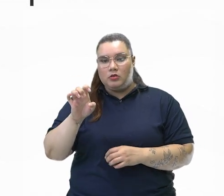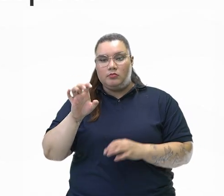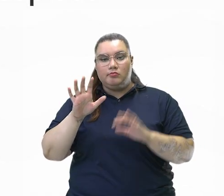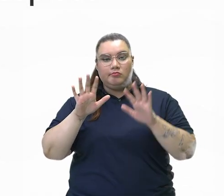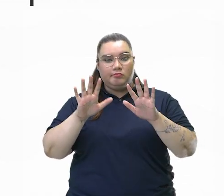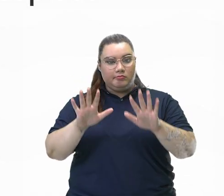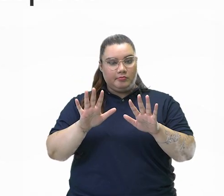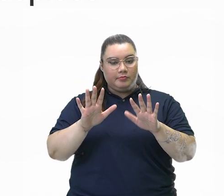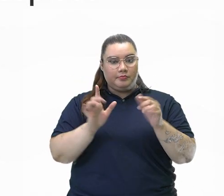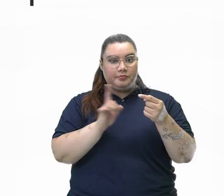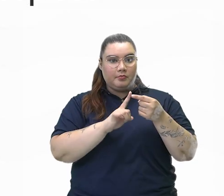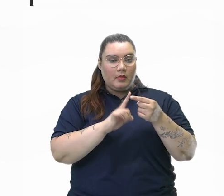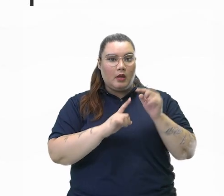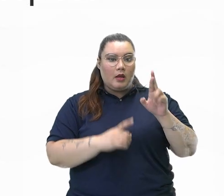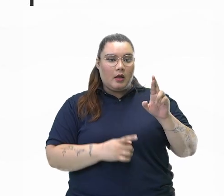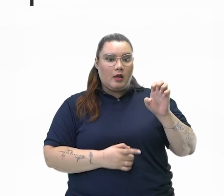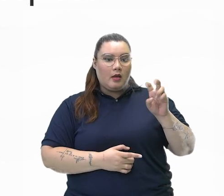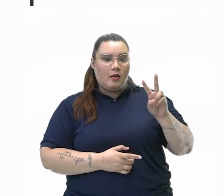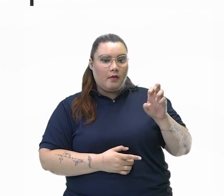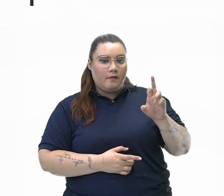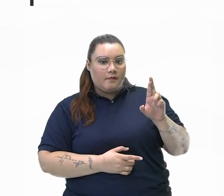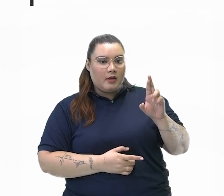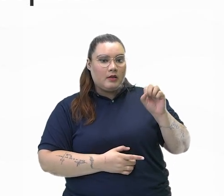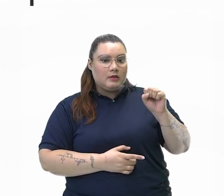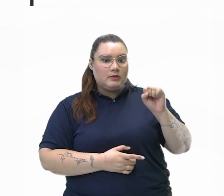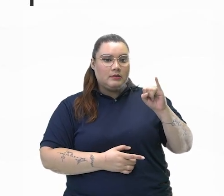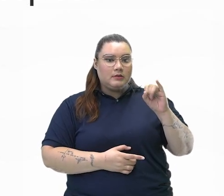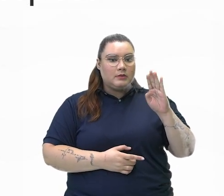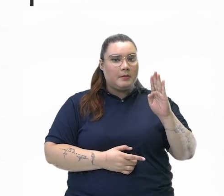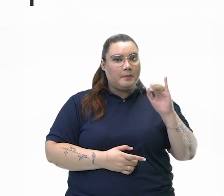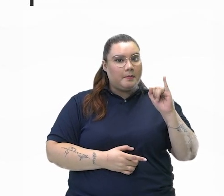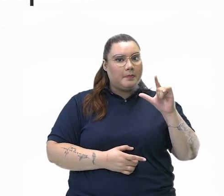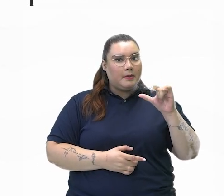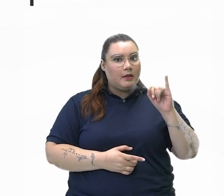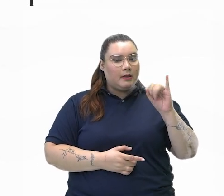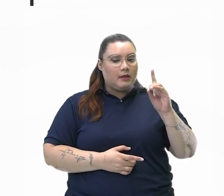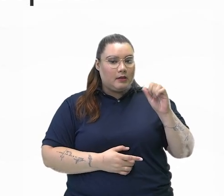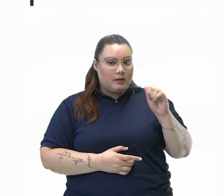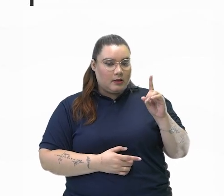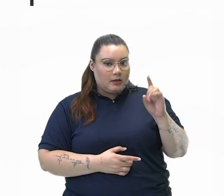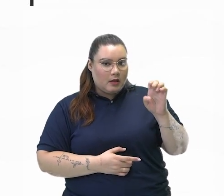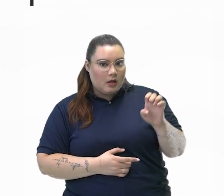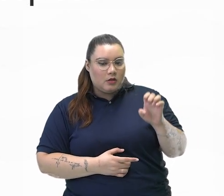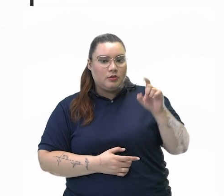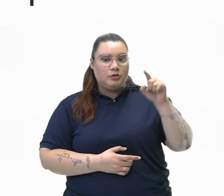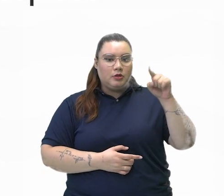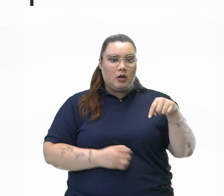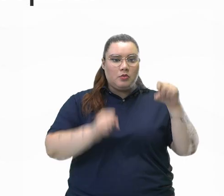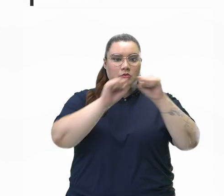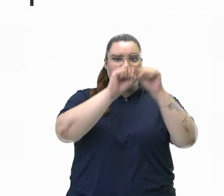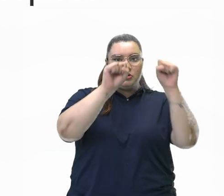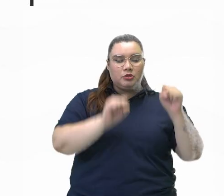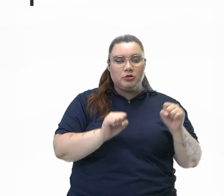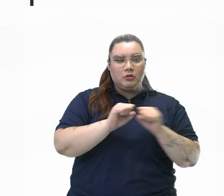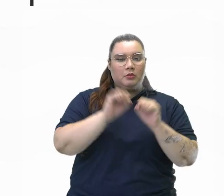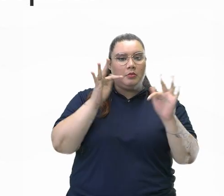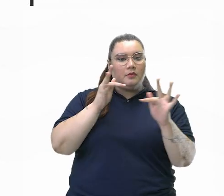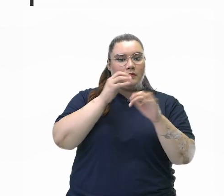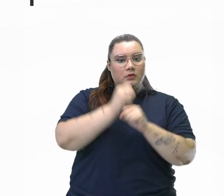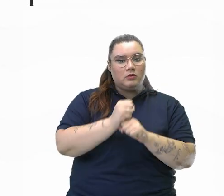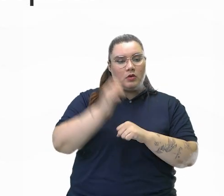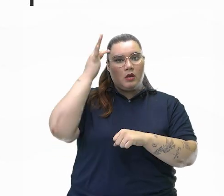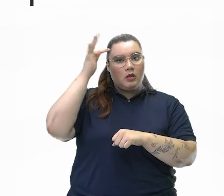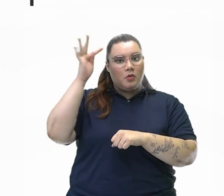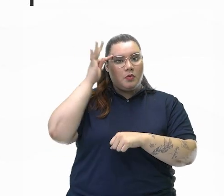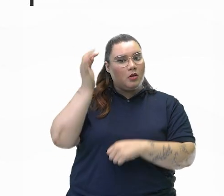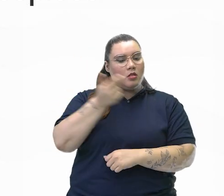A reversibilidade é uma propriedade de sistemas físicos, cujas leis são